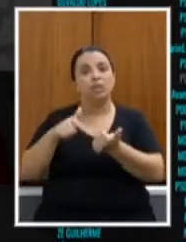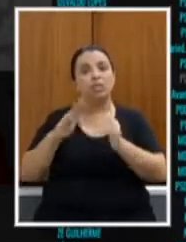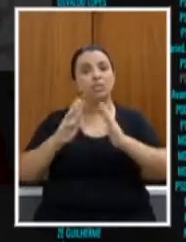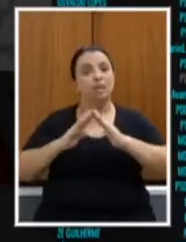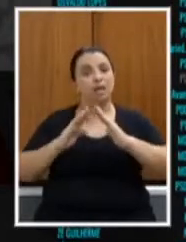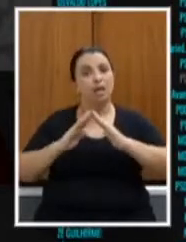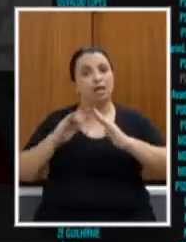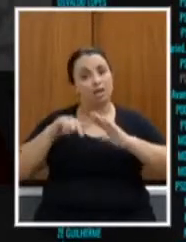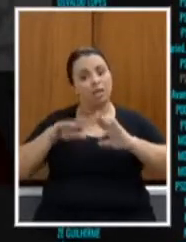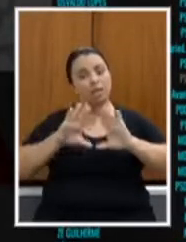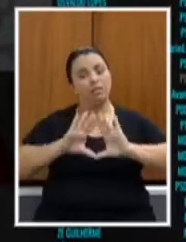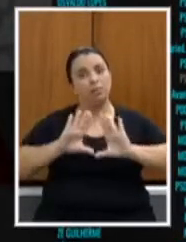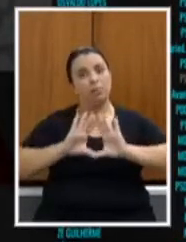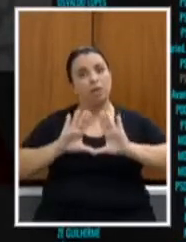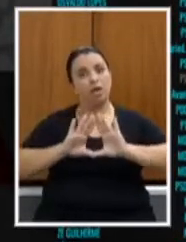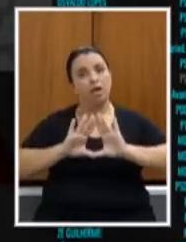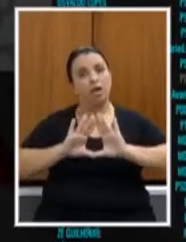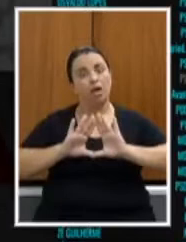pessoa